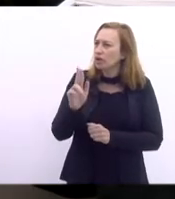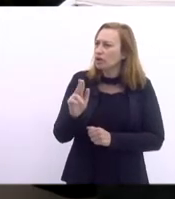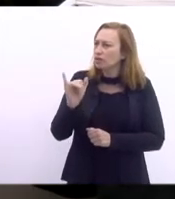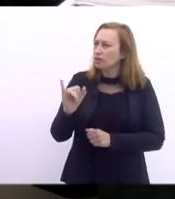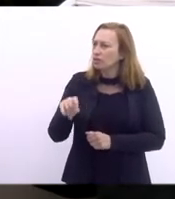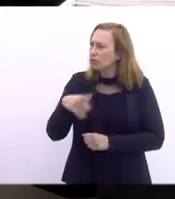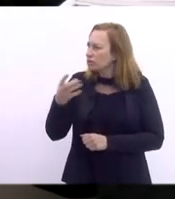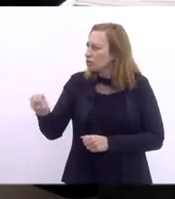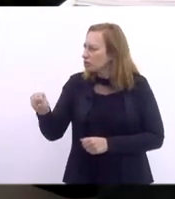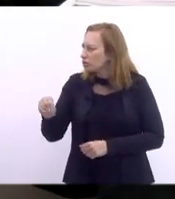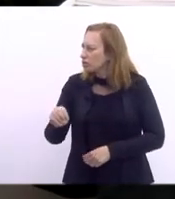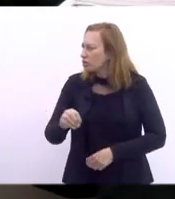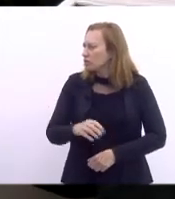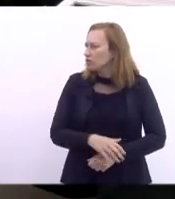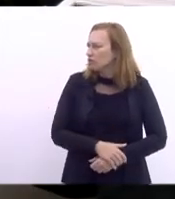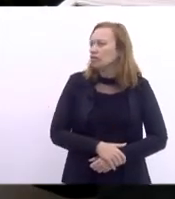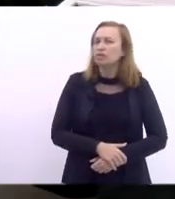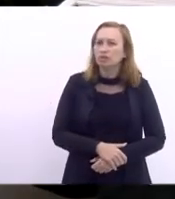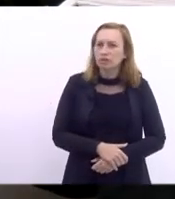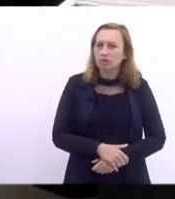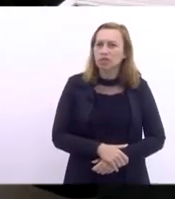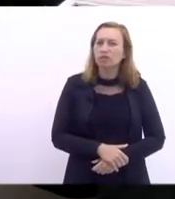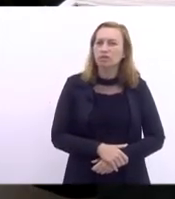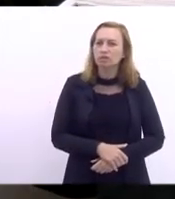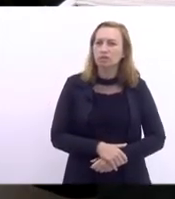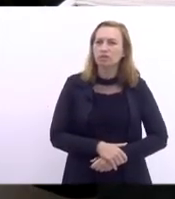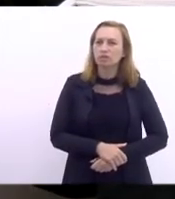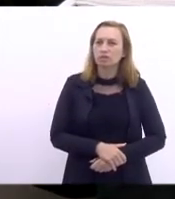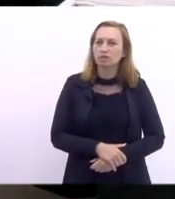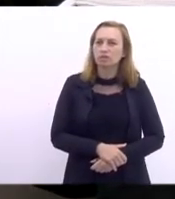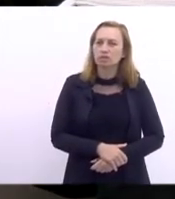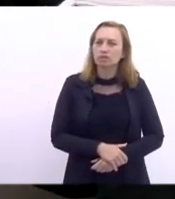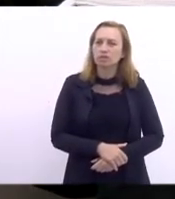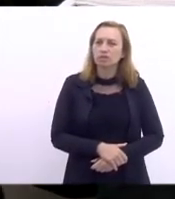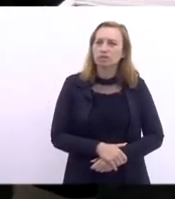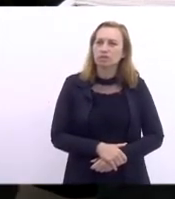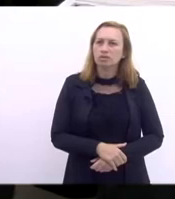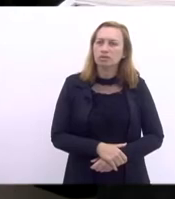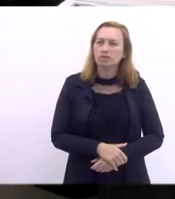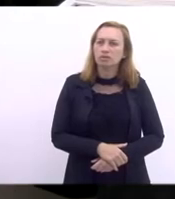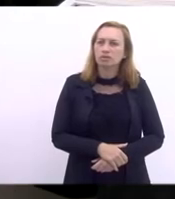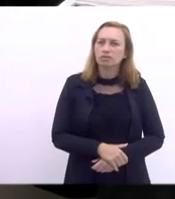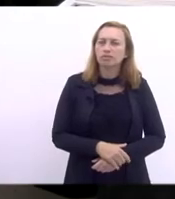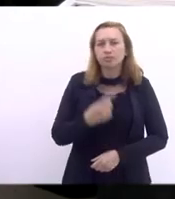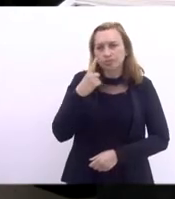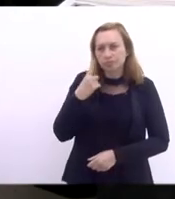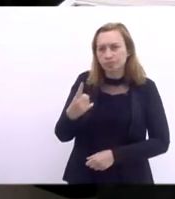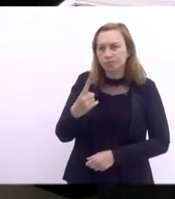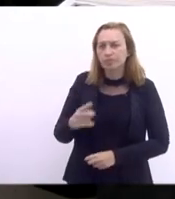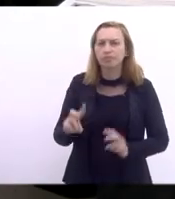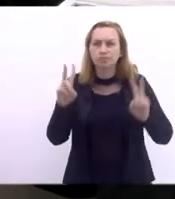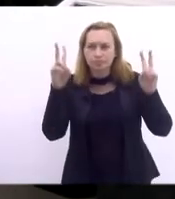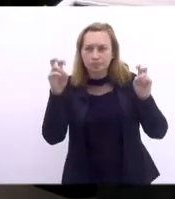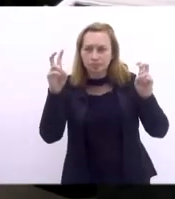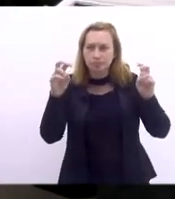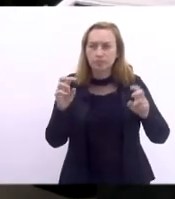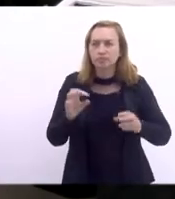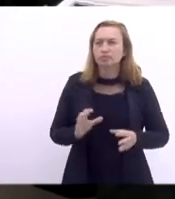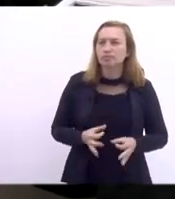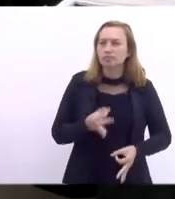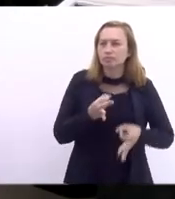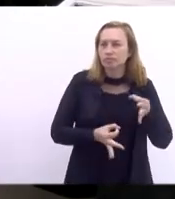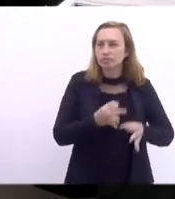atuação do órgão de Controle do tribunal ele é uma atuação posterior que vai sempre ver aqui a atuação do tribunal